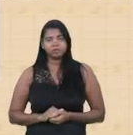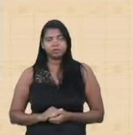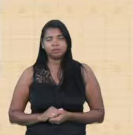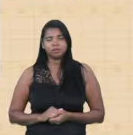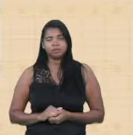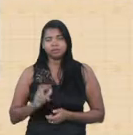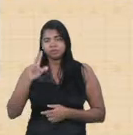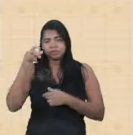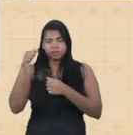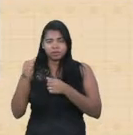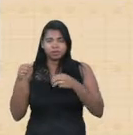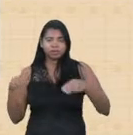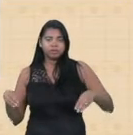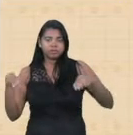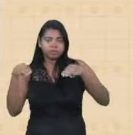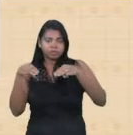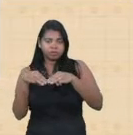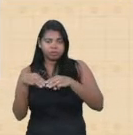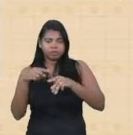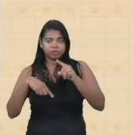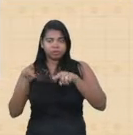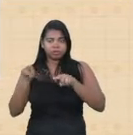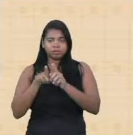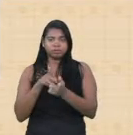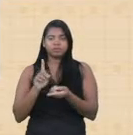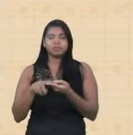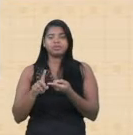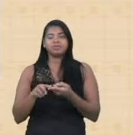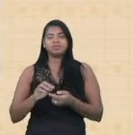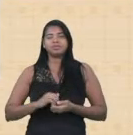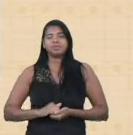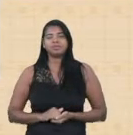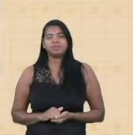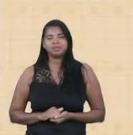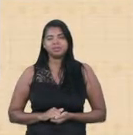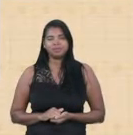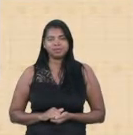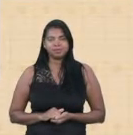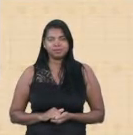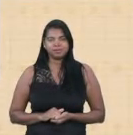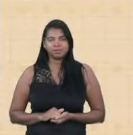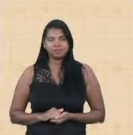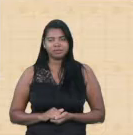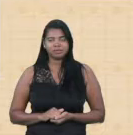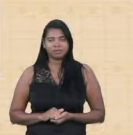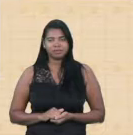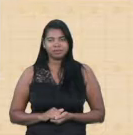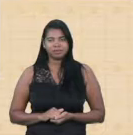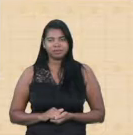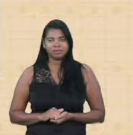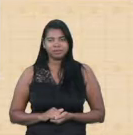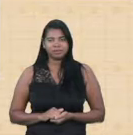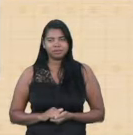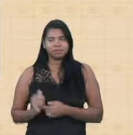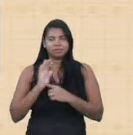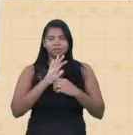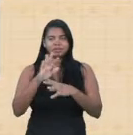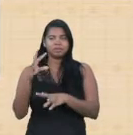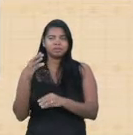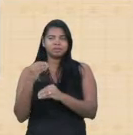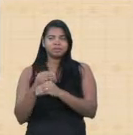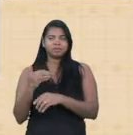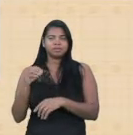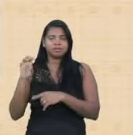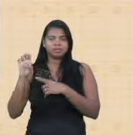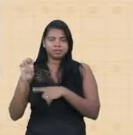partículas é anulada pelo desvio dela. Fala sério, Mequetrefe, não é negócio de anular, não tem nenhuma outra força aí, Mequetrefe. Então sobrou apenas a letra E. Se